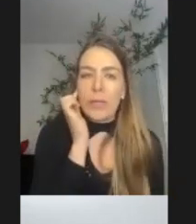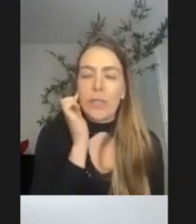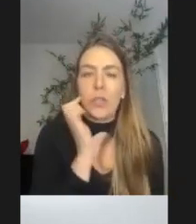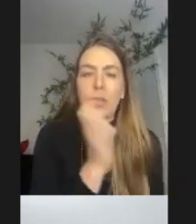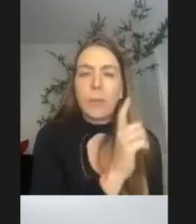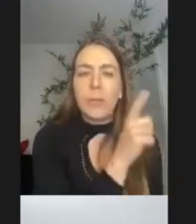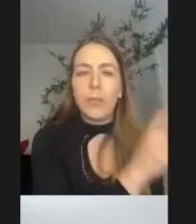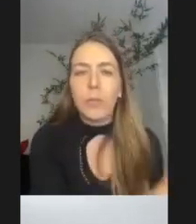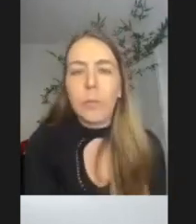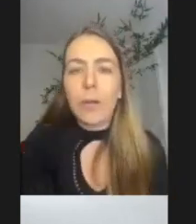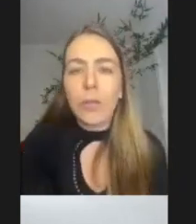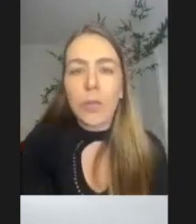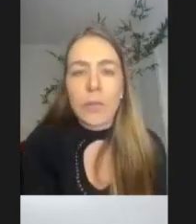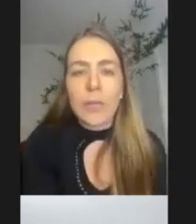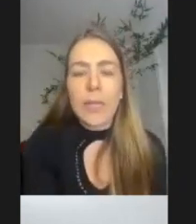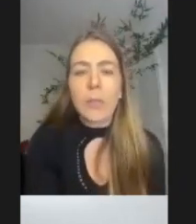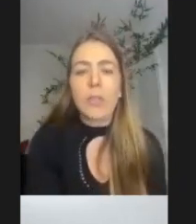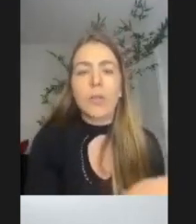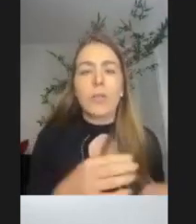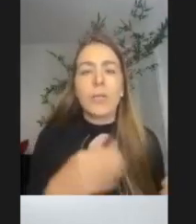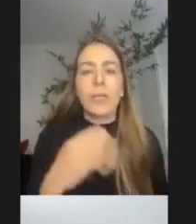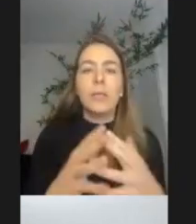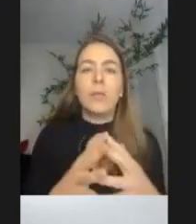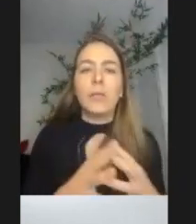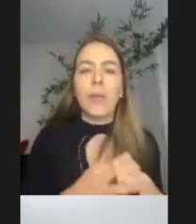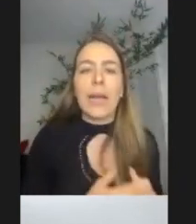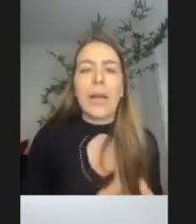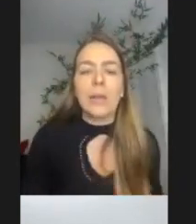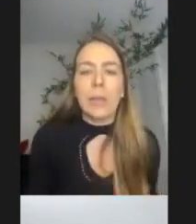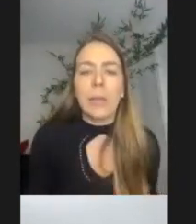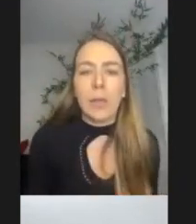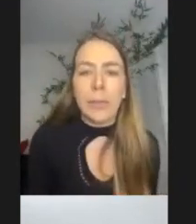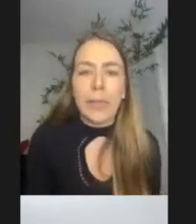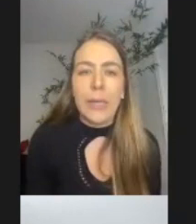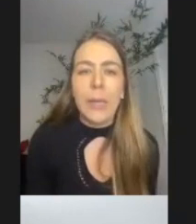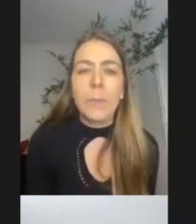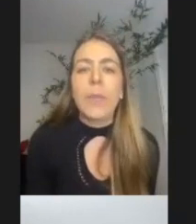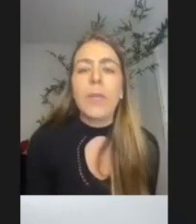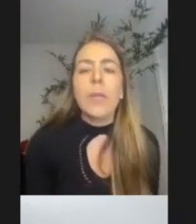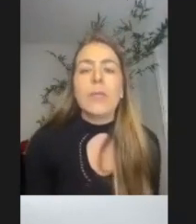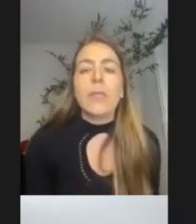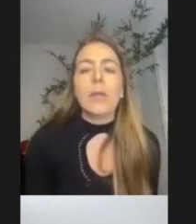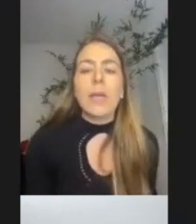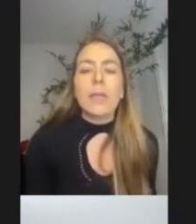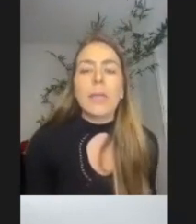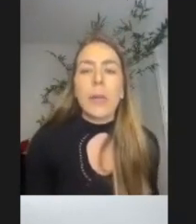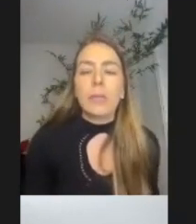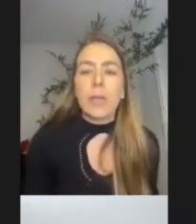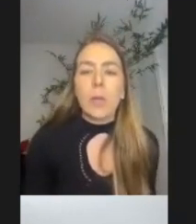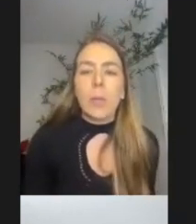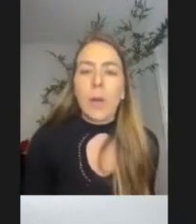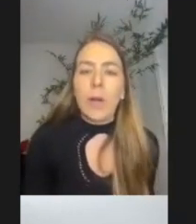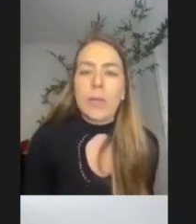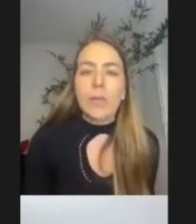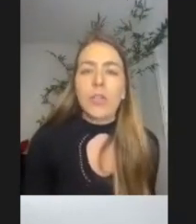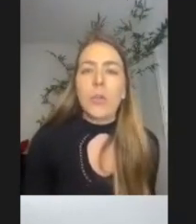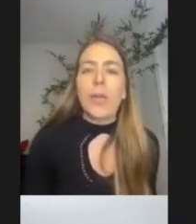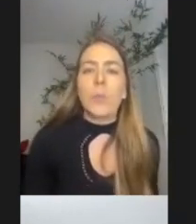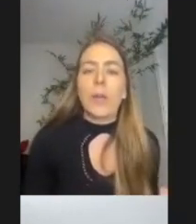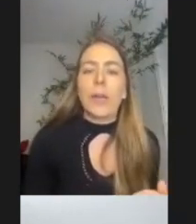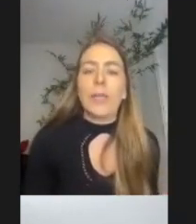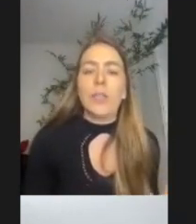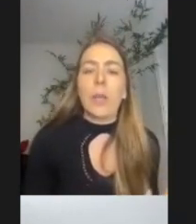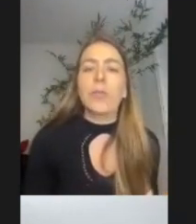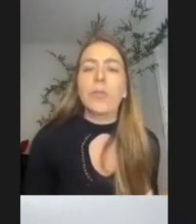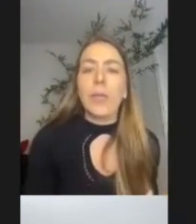informações, assim, a gente desabilitou o áudio de vocês para a gente conseguir desenvolver a aula da melhor maneira. Se alguém quiser perguntar alguma coisa, a gente